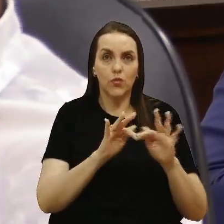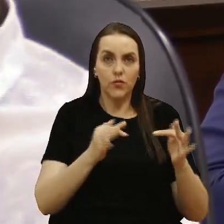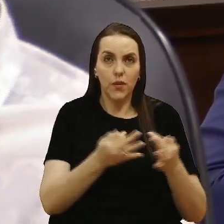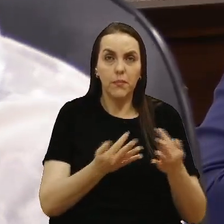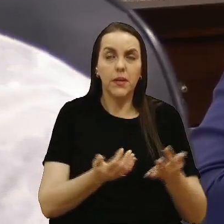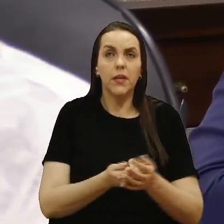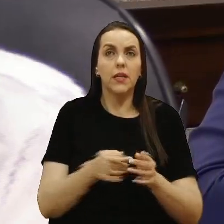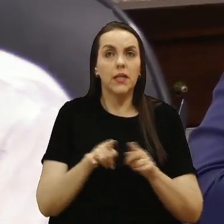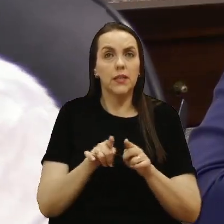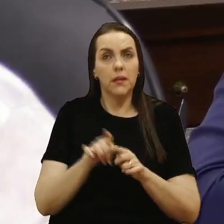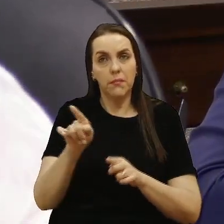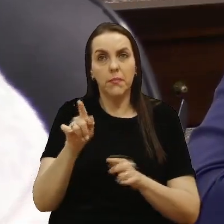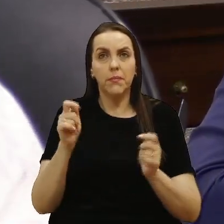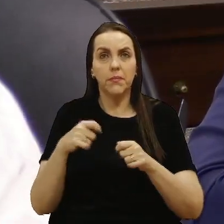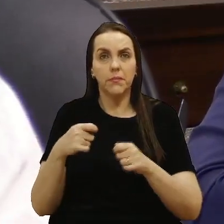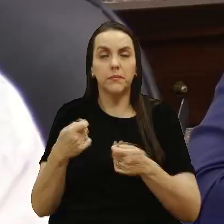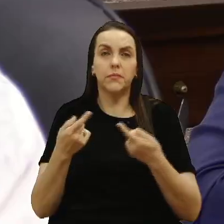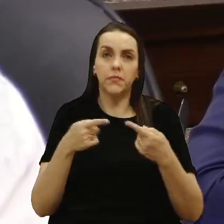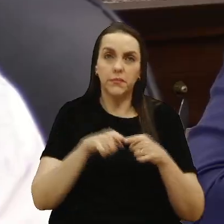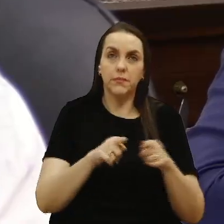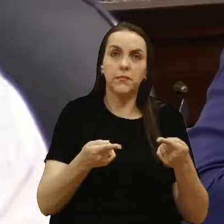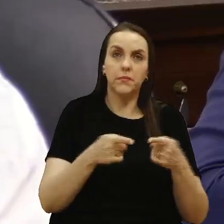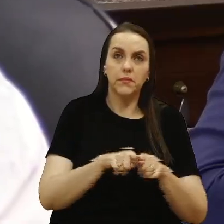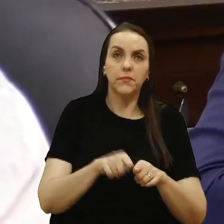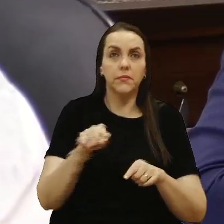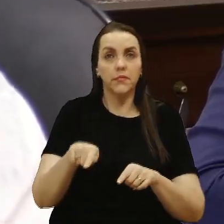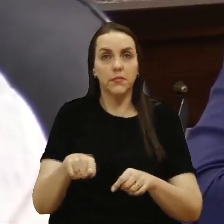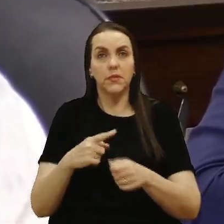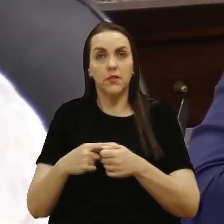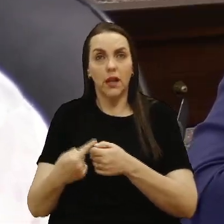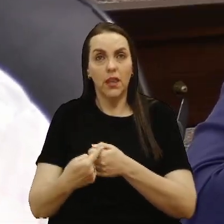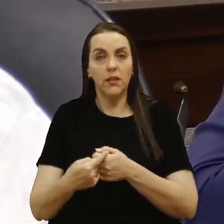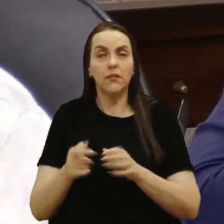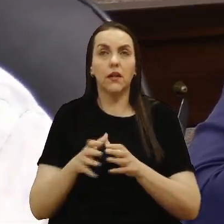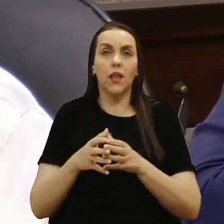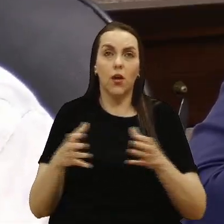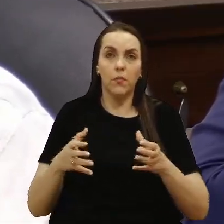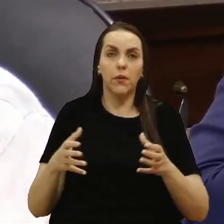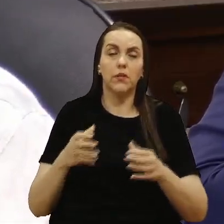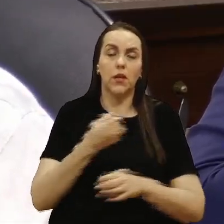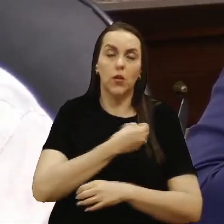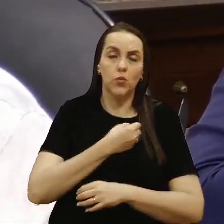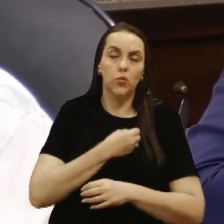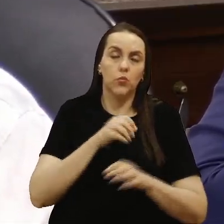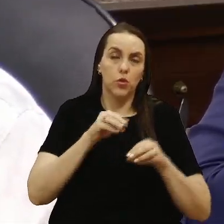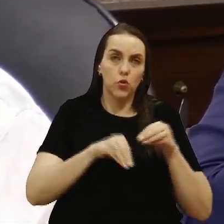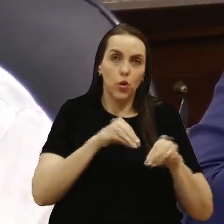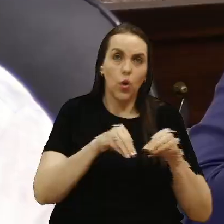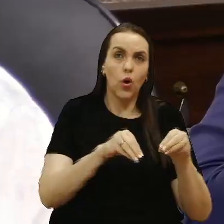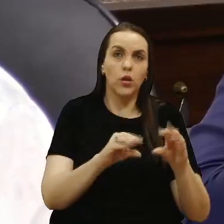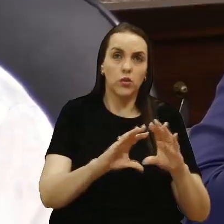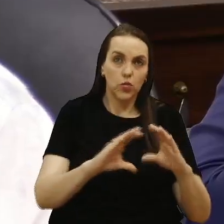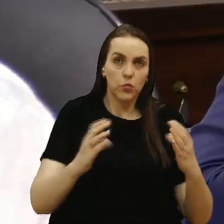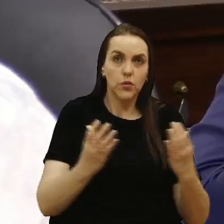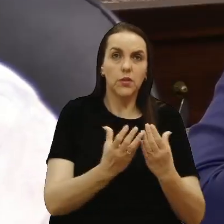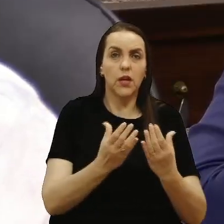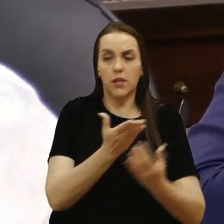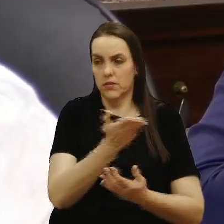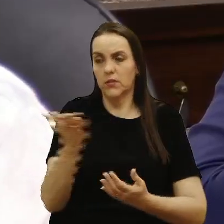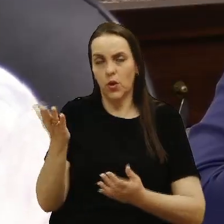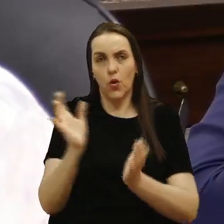E também, daqui a pouco, nós podemos fazer parcerias aqui nas cidades, aumentar o número de hortas comunitárias, né, já foi falado pelos